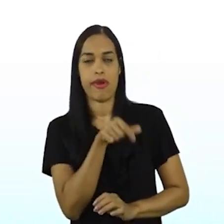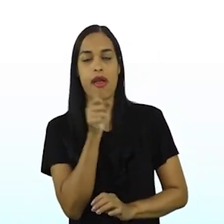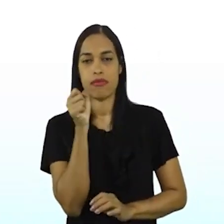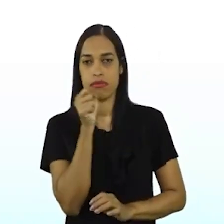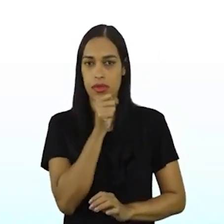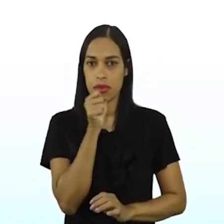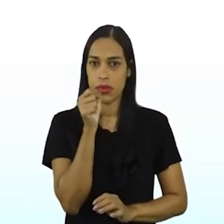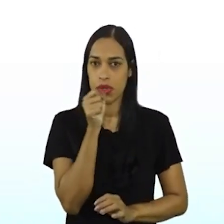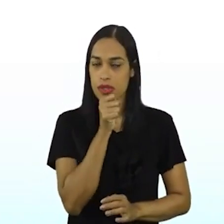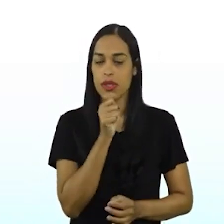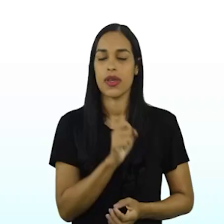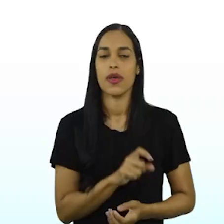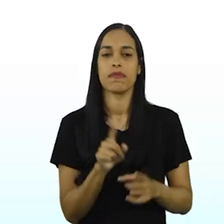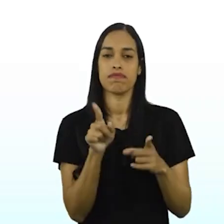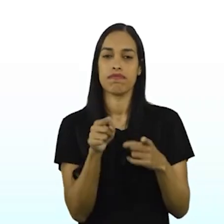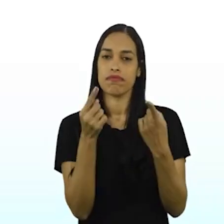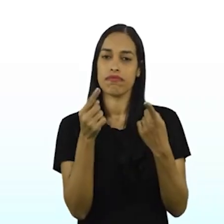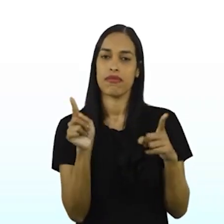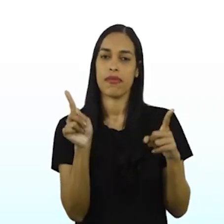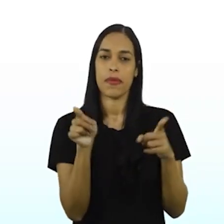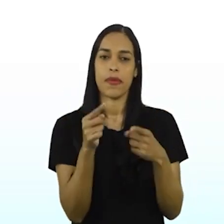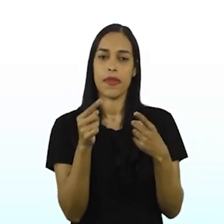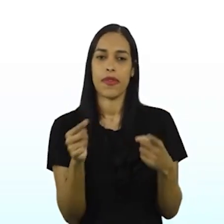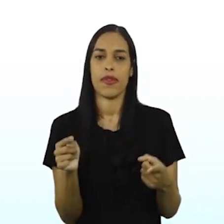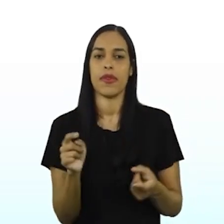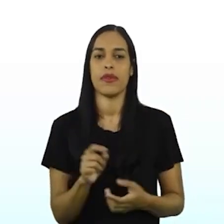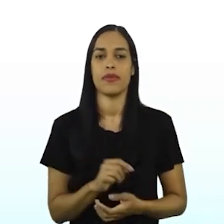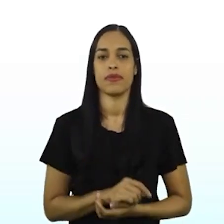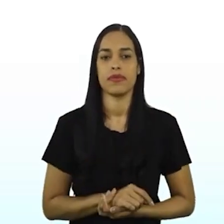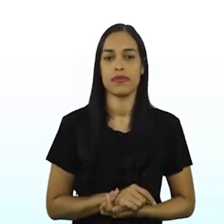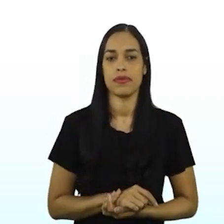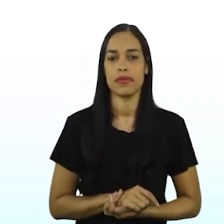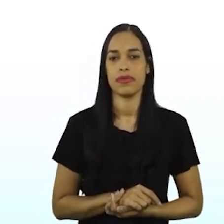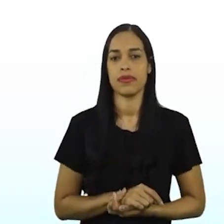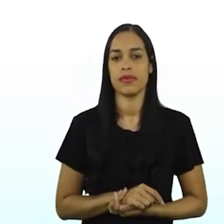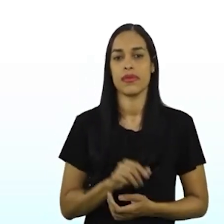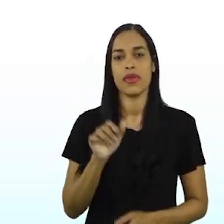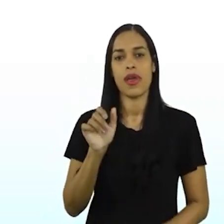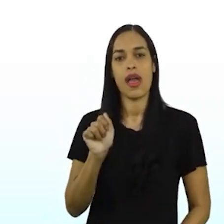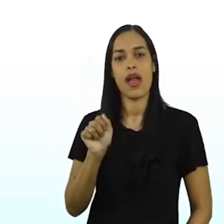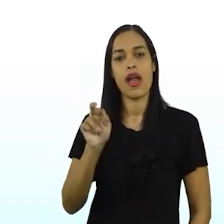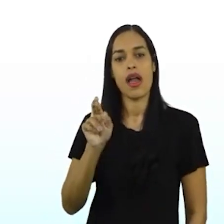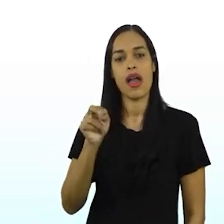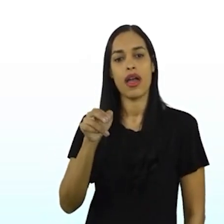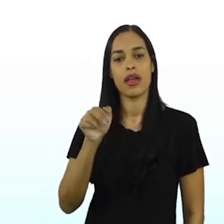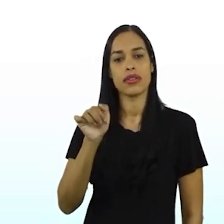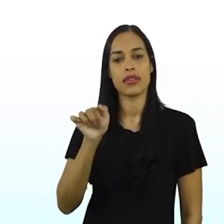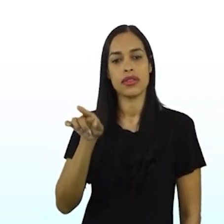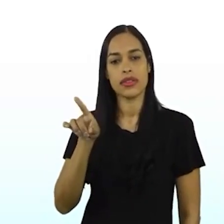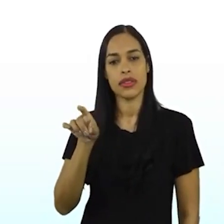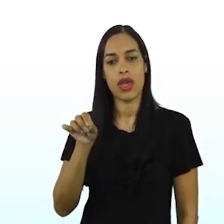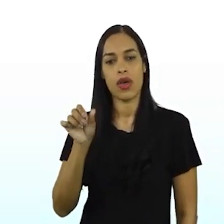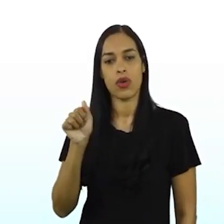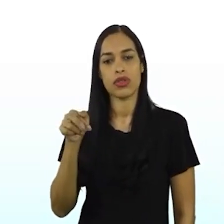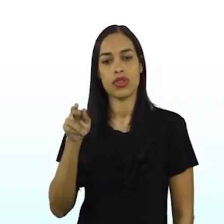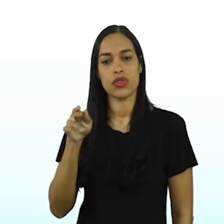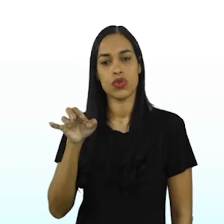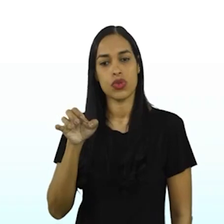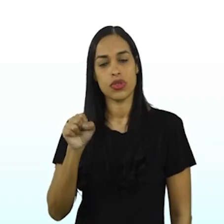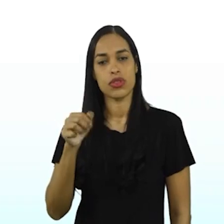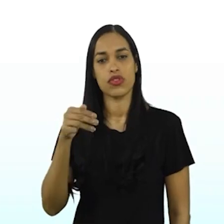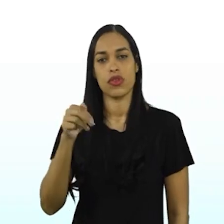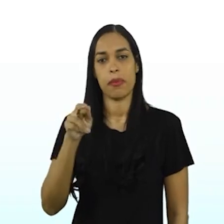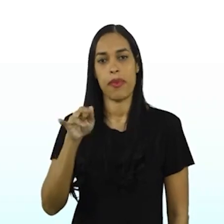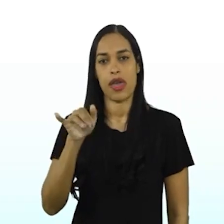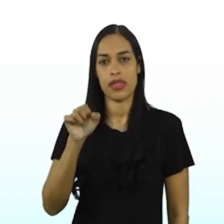música, não é? Olha lá. Olha os compositores. Arnaldo, né? Arnaldo Antunes, Marisa